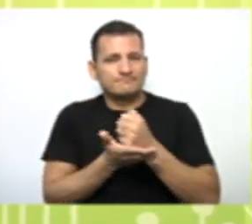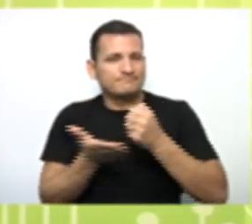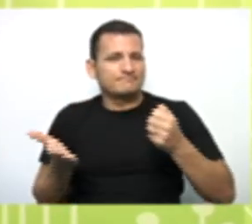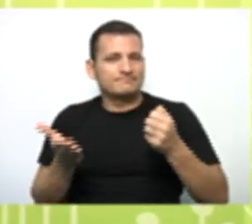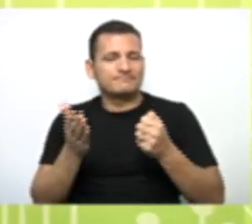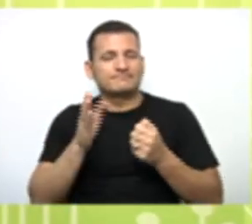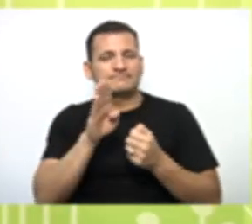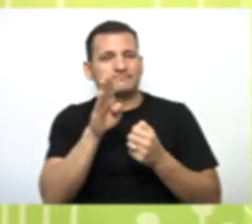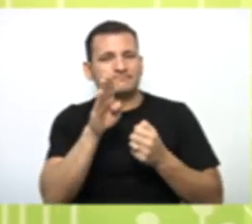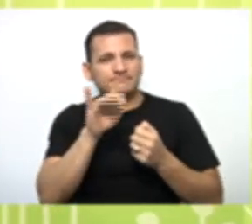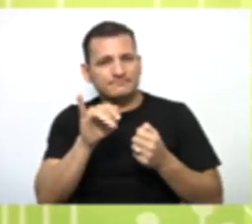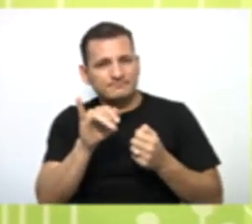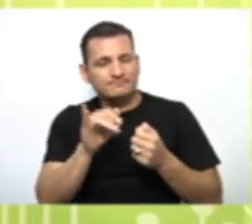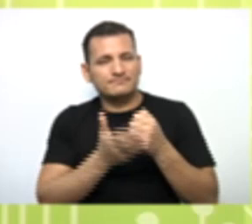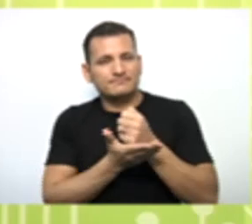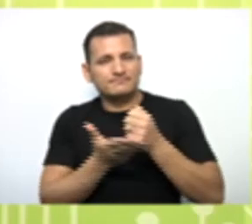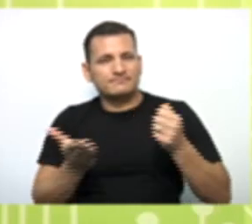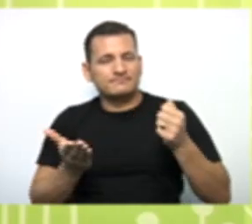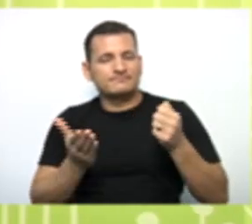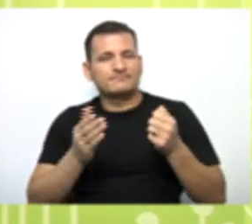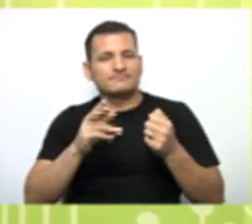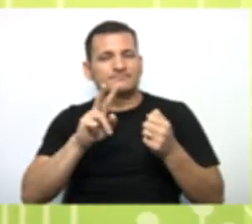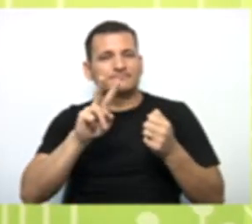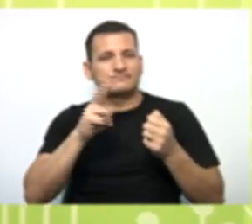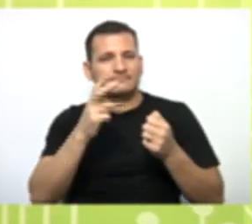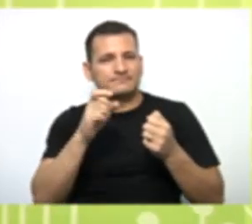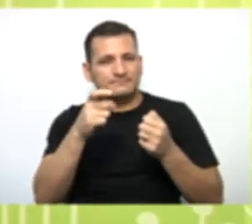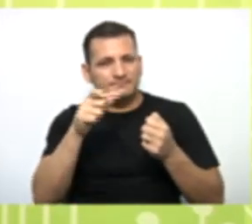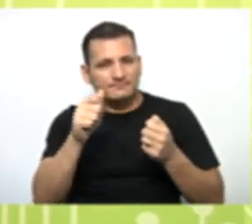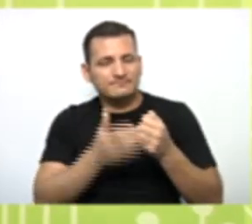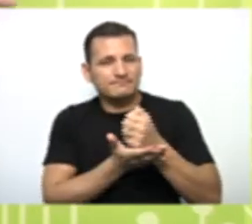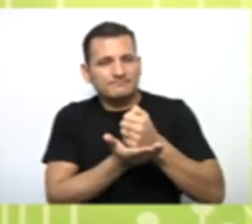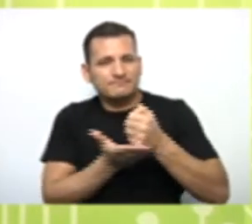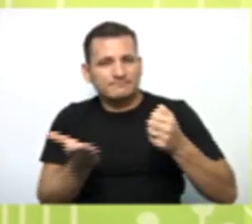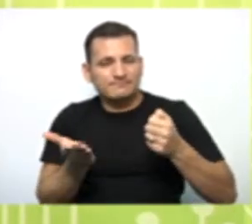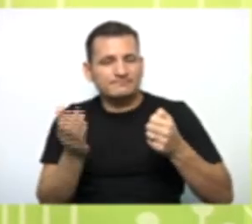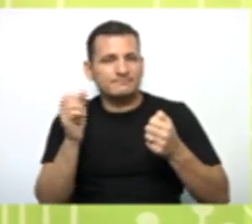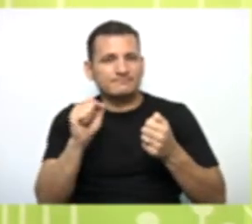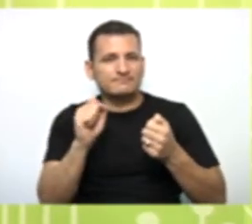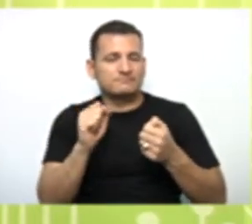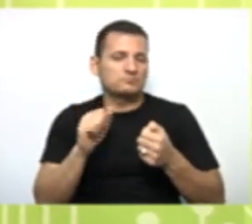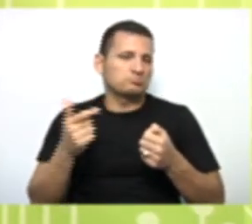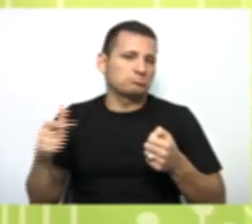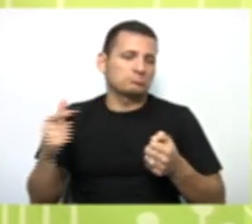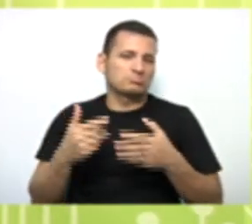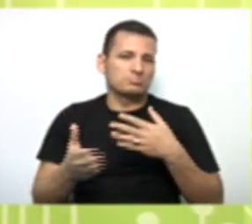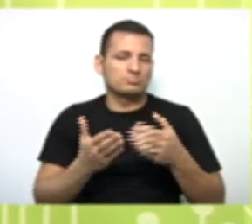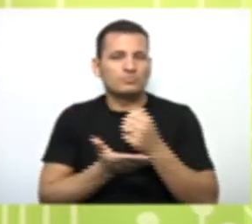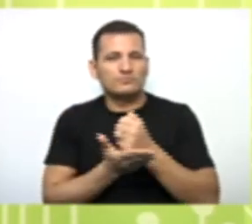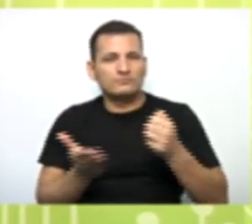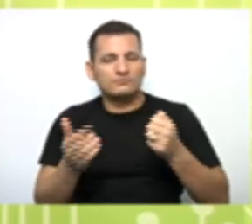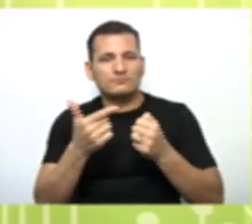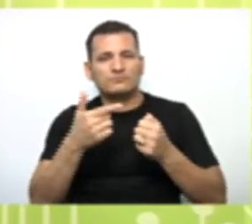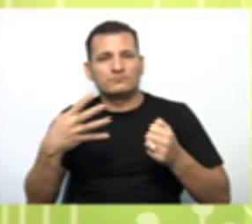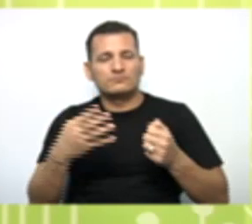Base binária, base hexadecimal, base octal e outra base qualquer. Base 24, base 32, base